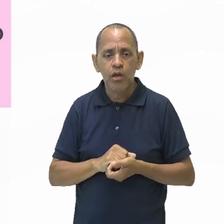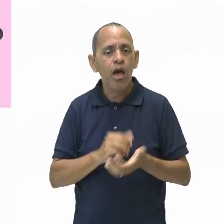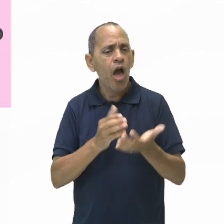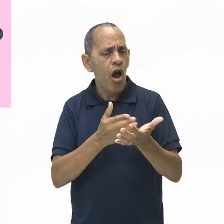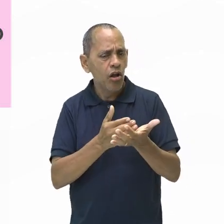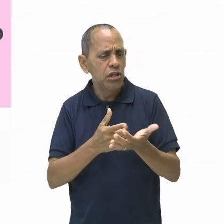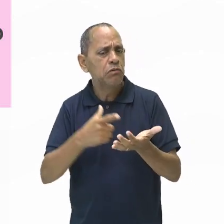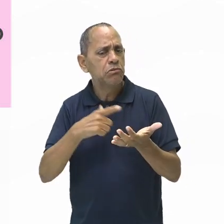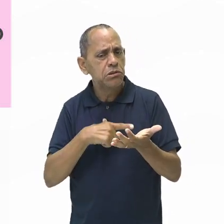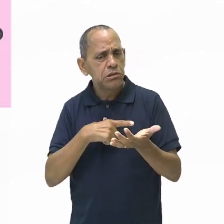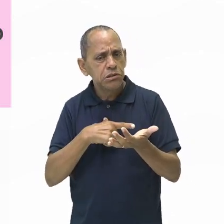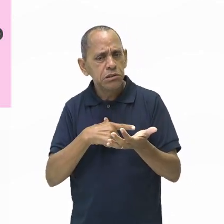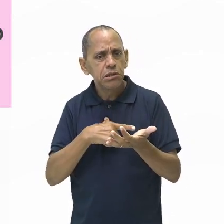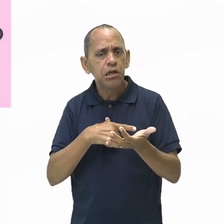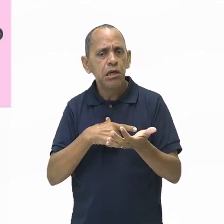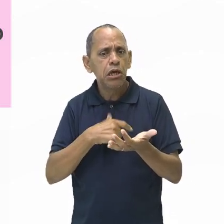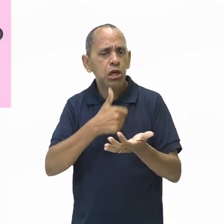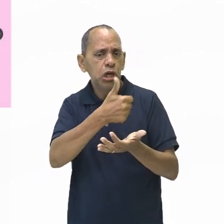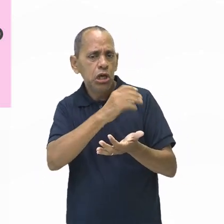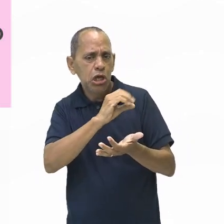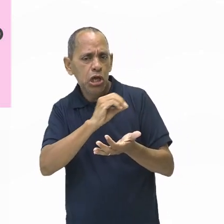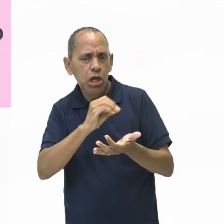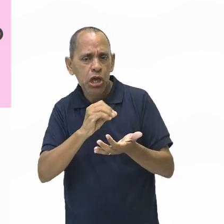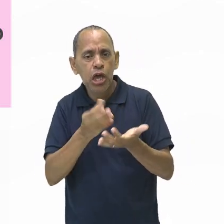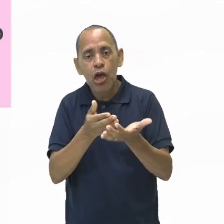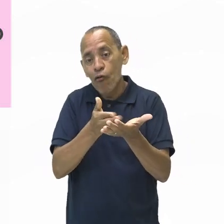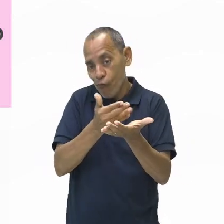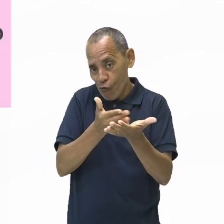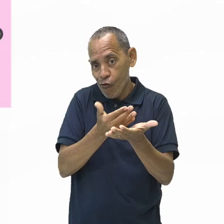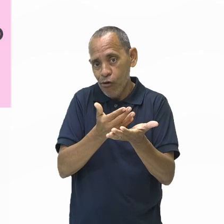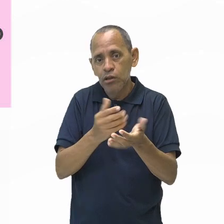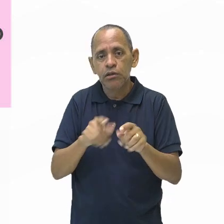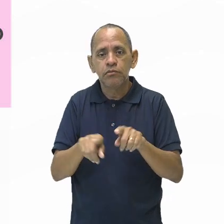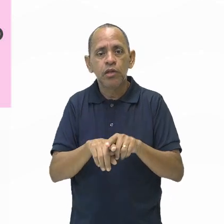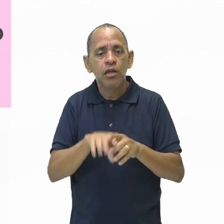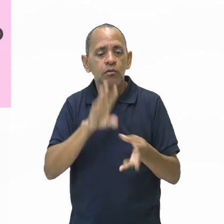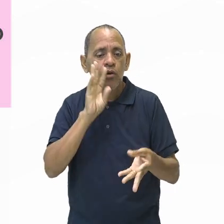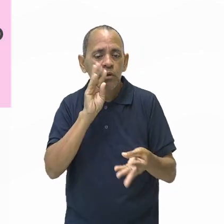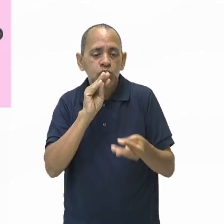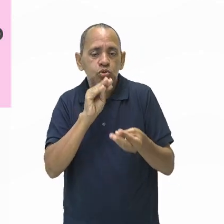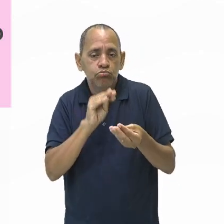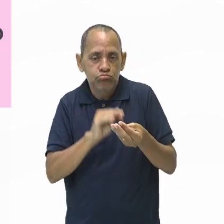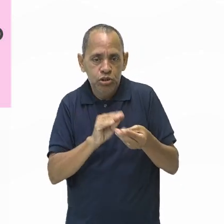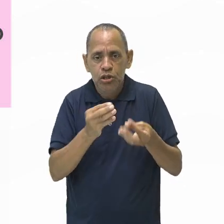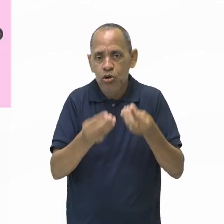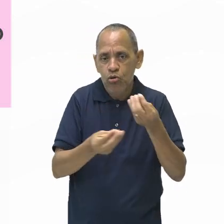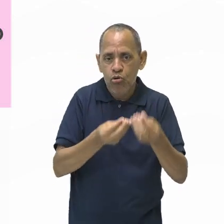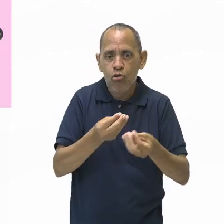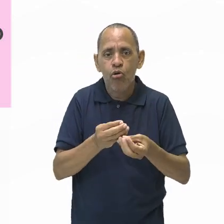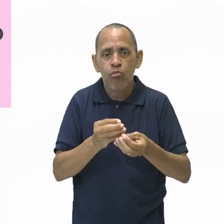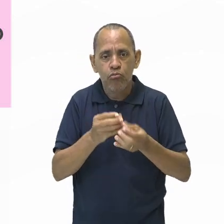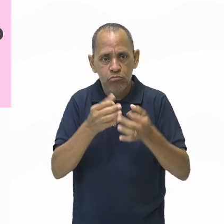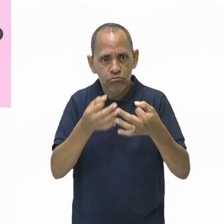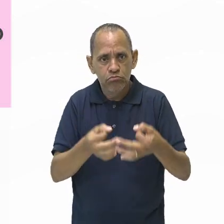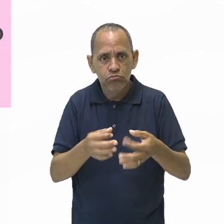lá, tem 100 páginas. Então, eu vou aqui fazer de forma resumida, certo? Para você, a história